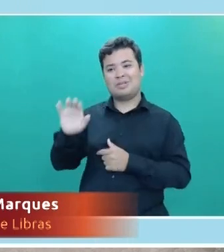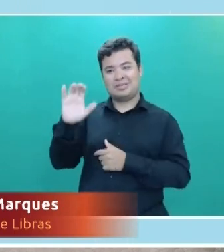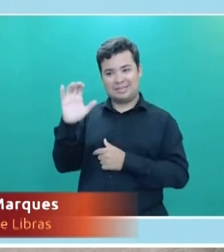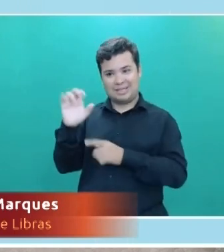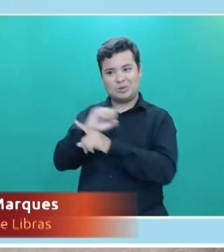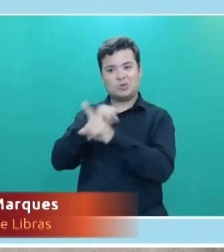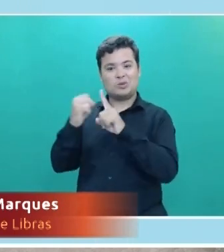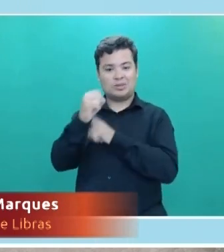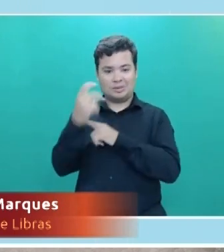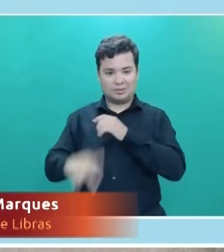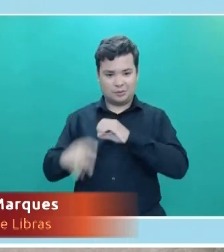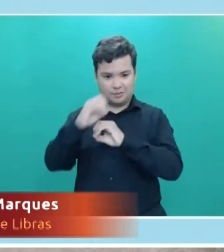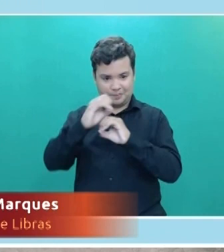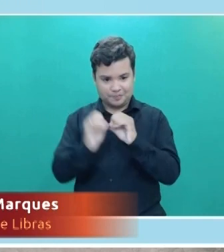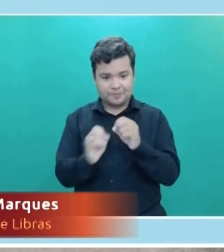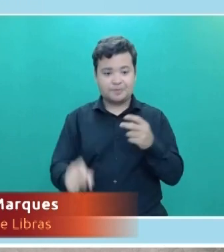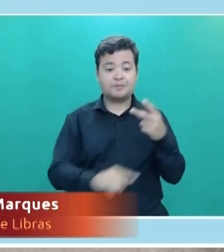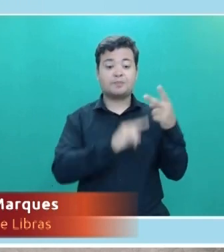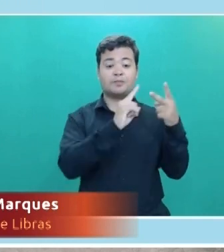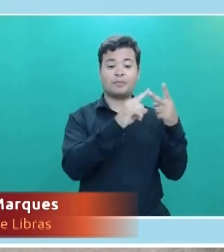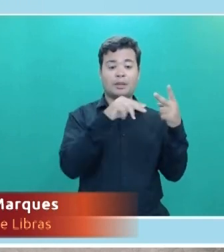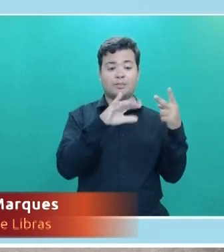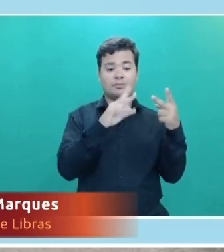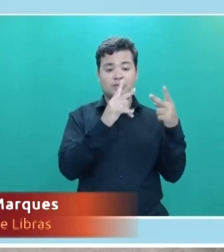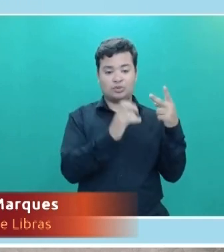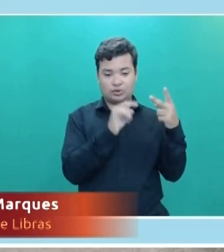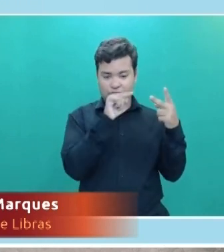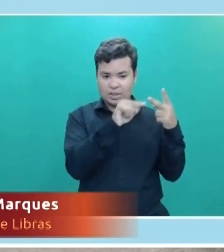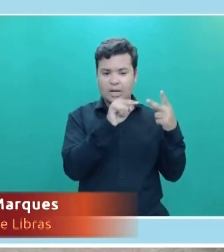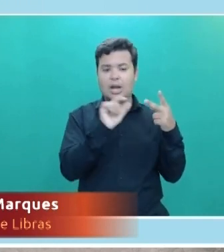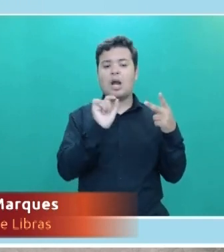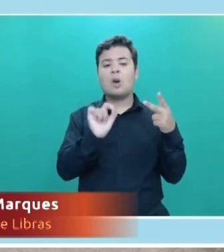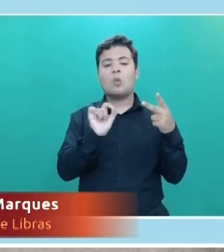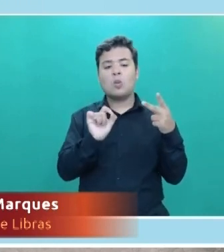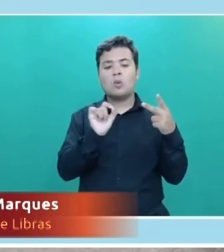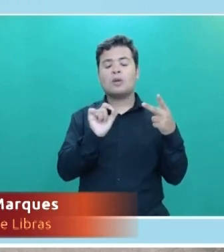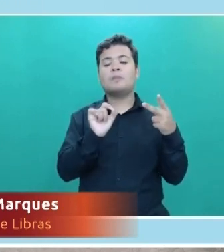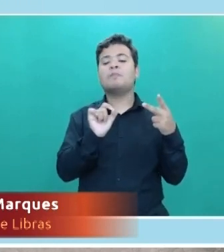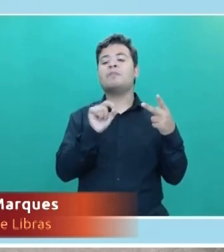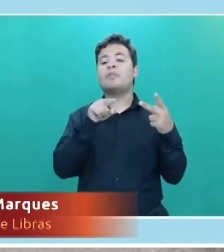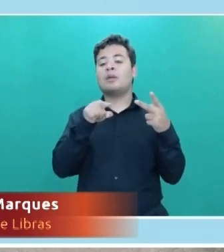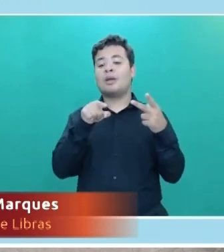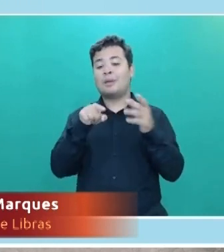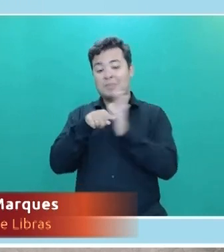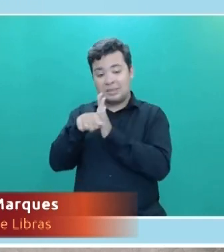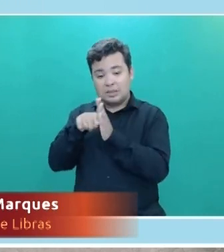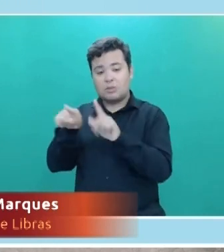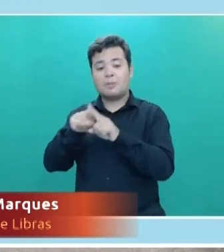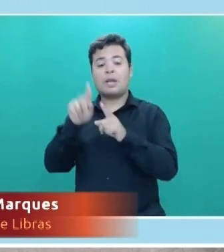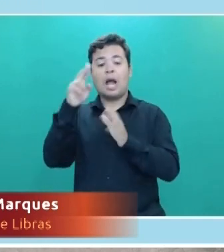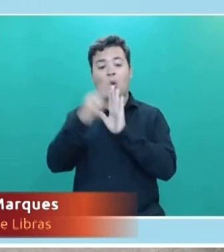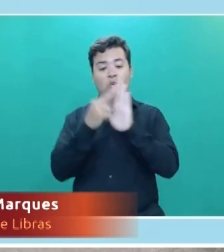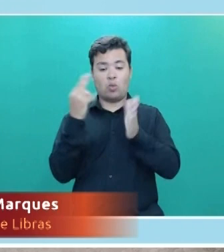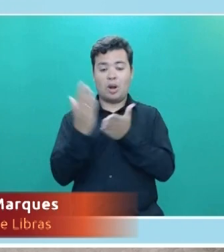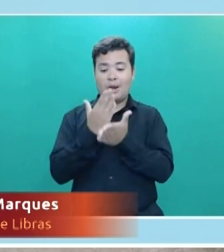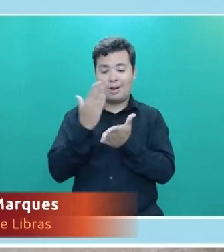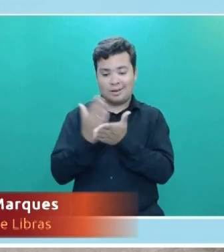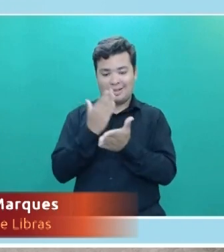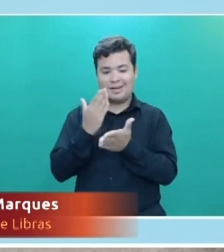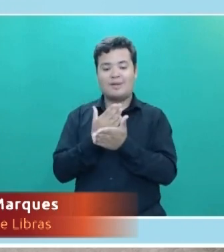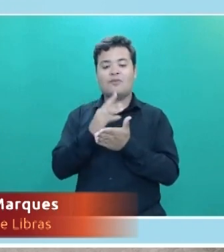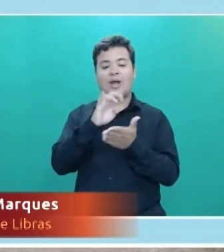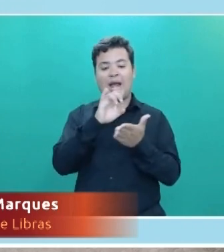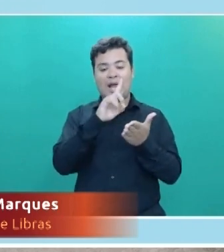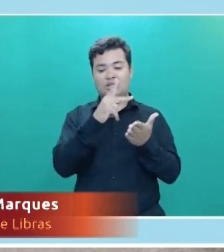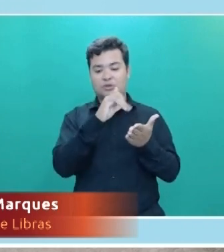Michele Prado, que é pesquisadora e autora do livro Red Pill, Radicalização e Extremismo. Vou começar esse bloco com o Matheus. Matheus, da mesma